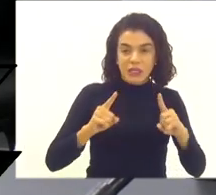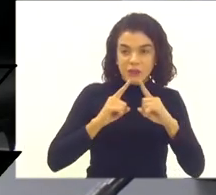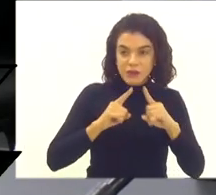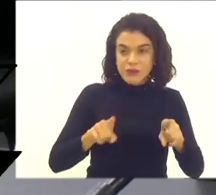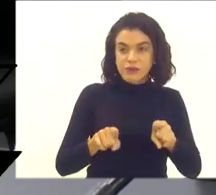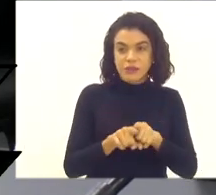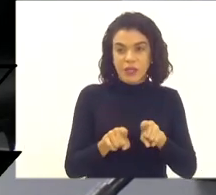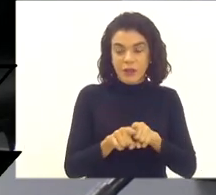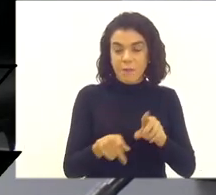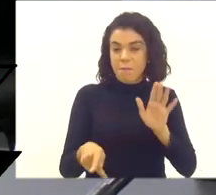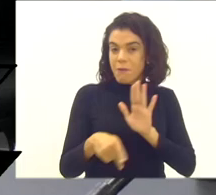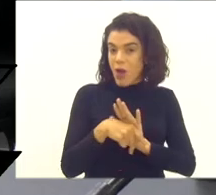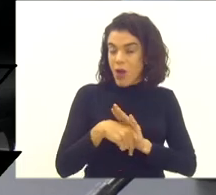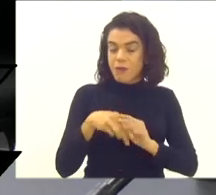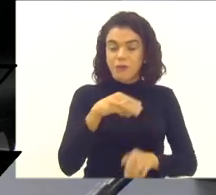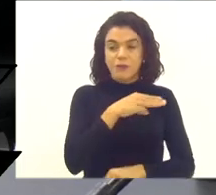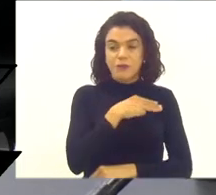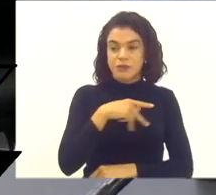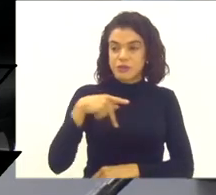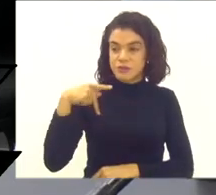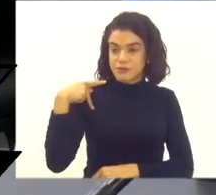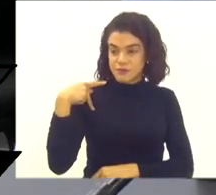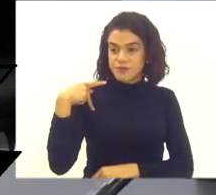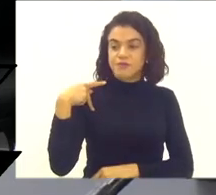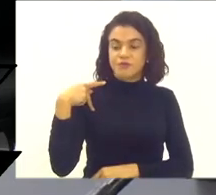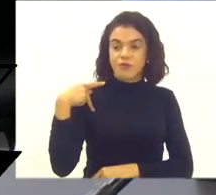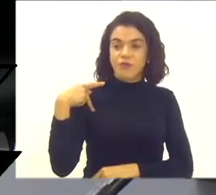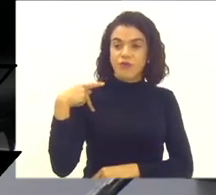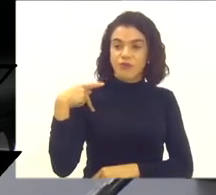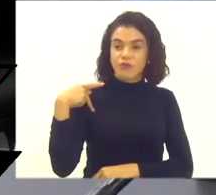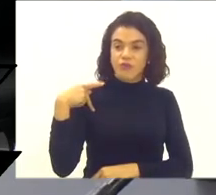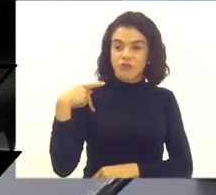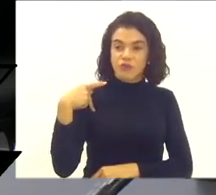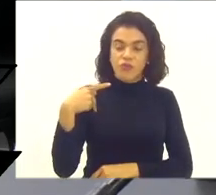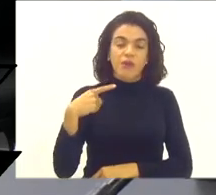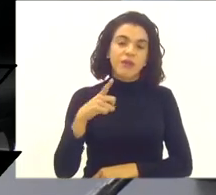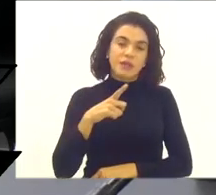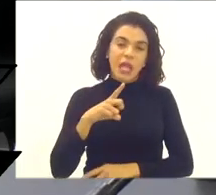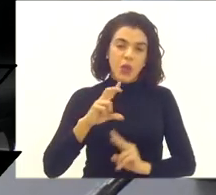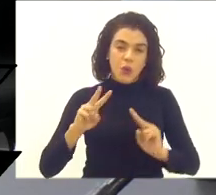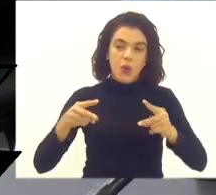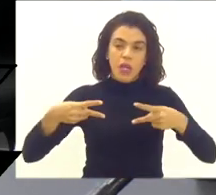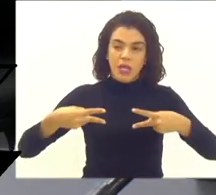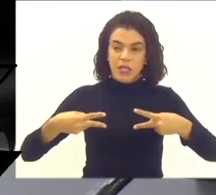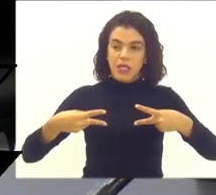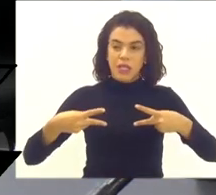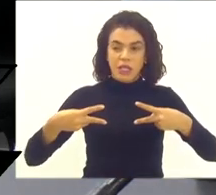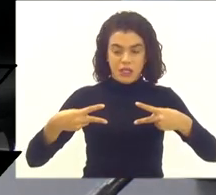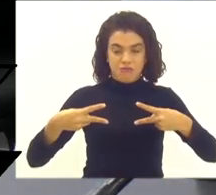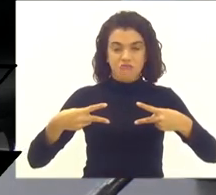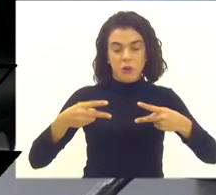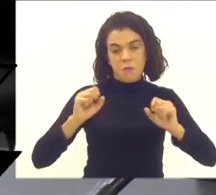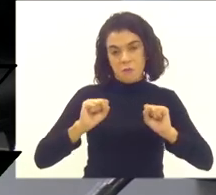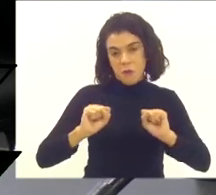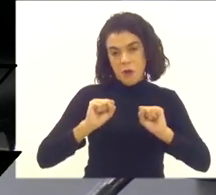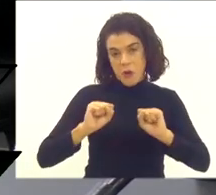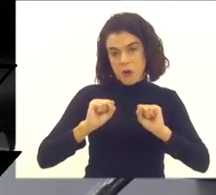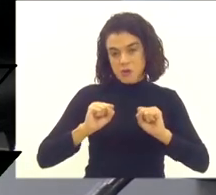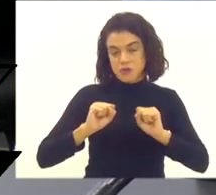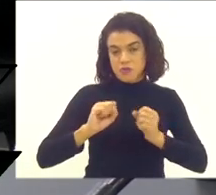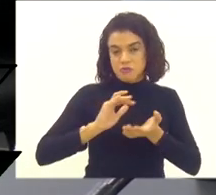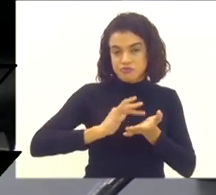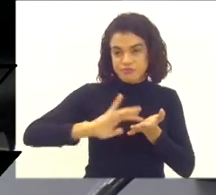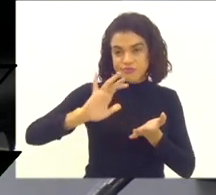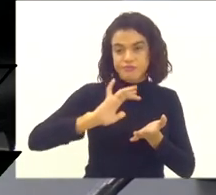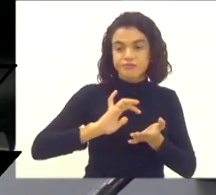do Ministério Público onde eu tenho um linkzinho ali depois pequenininho para vocês darem uma olhada